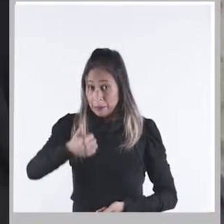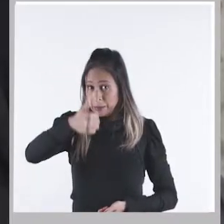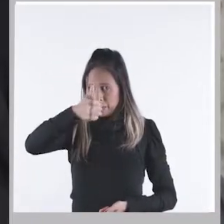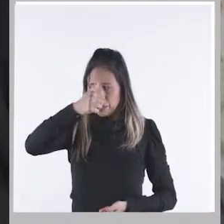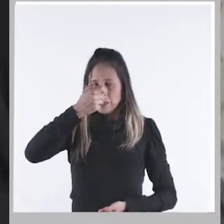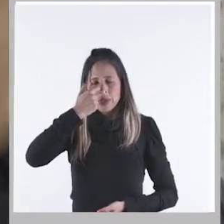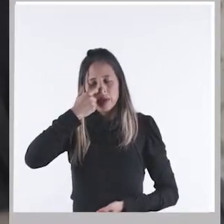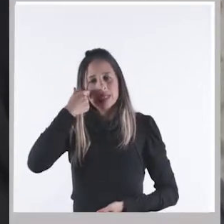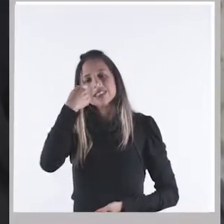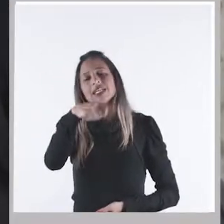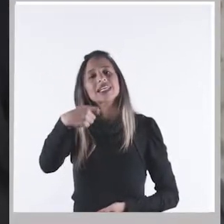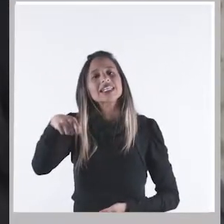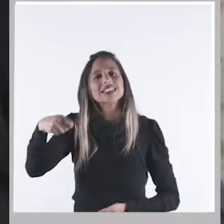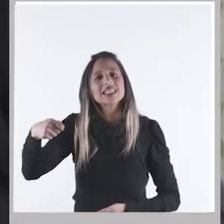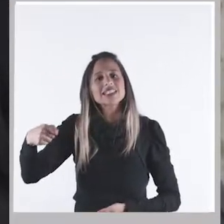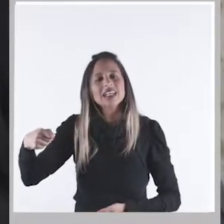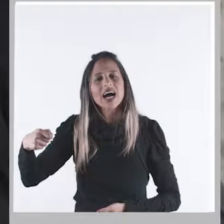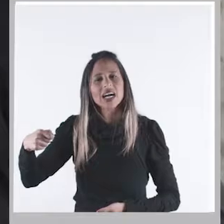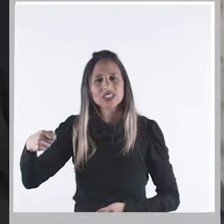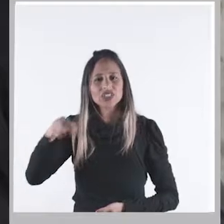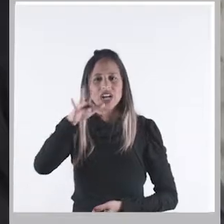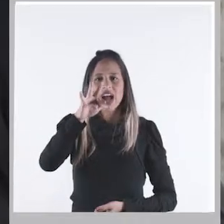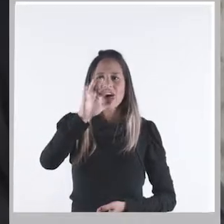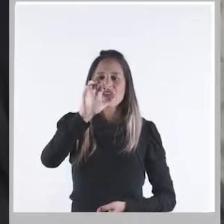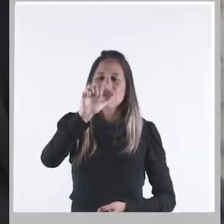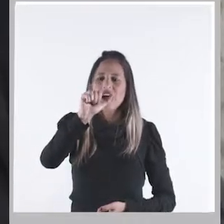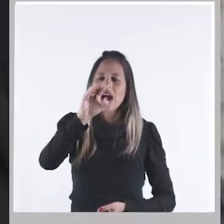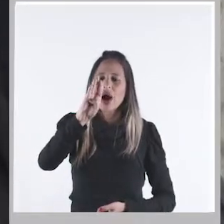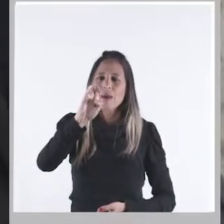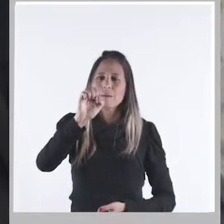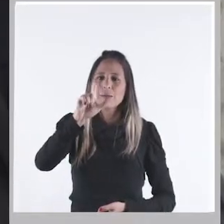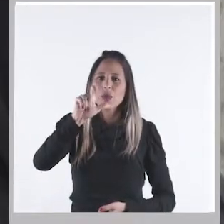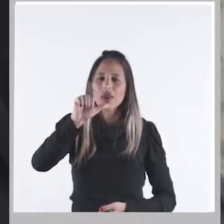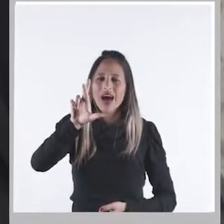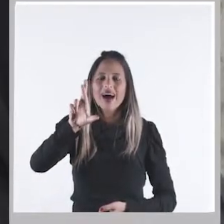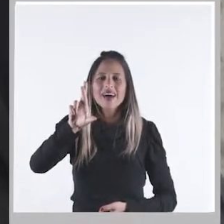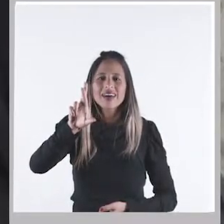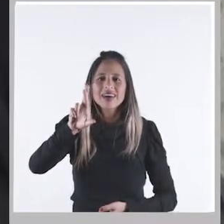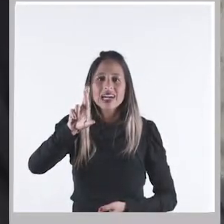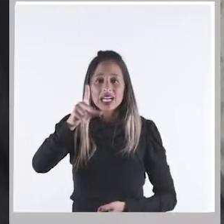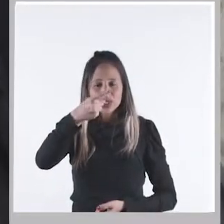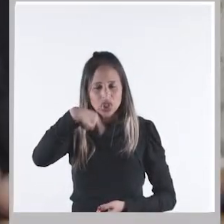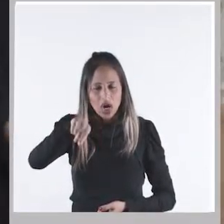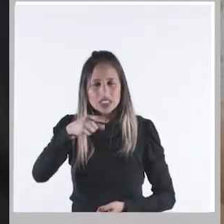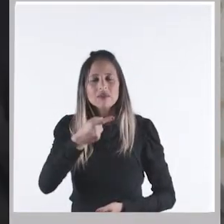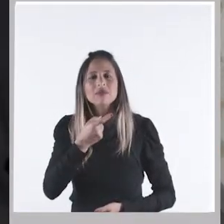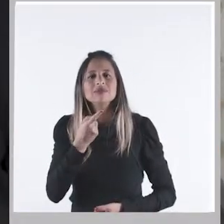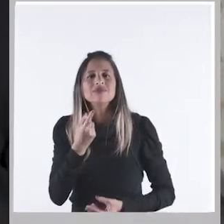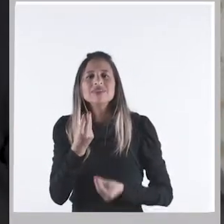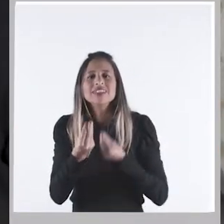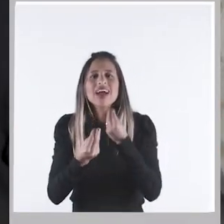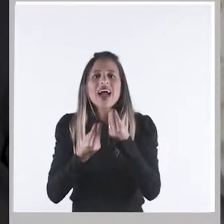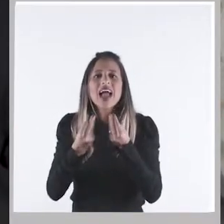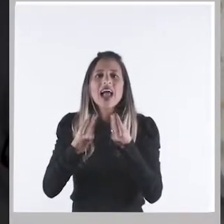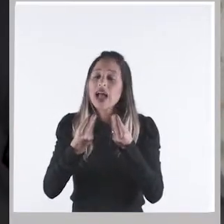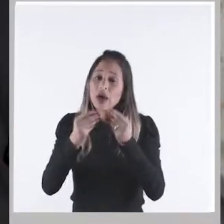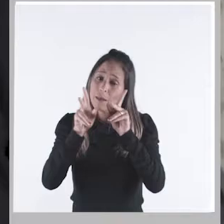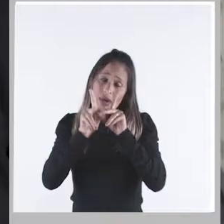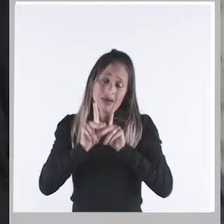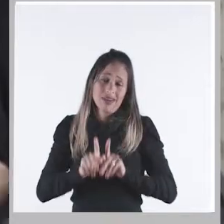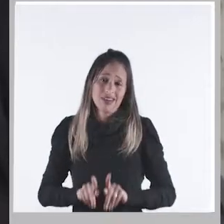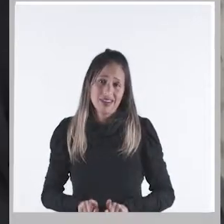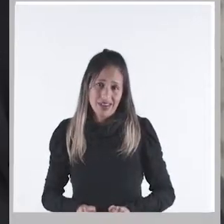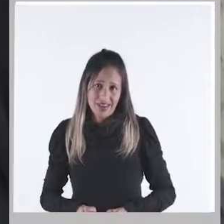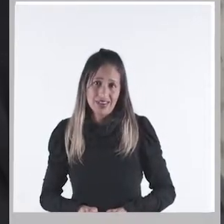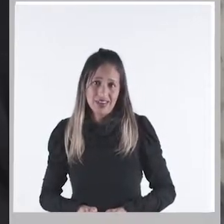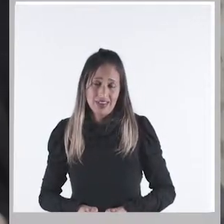Primeiro, essa necessidade de fabular que a gente tem, né? A gente tem uma necessidade de fabular. A fabulação é do humano, né?